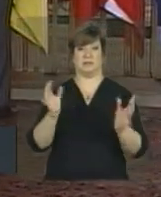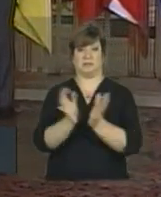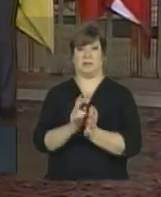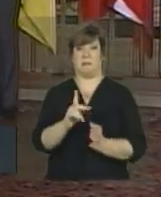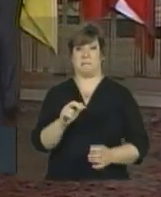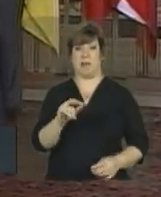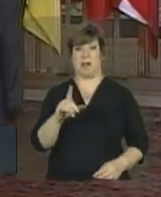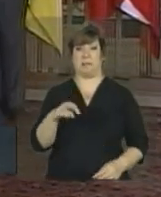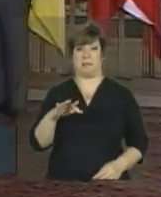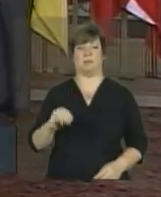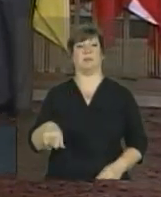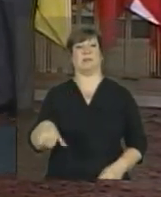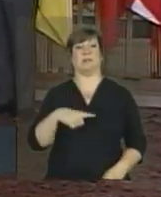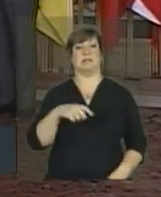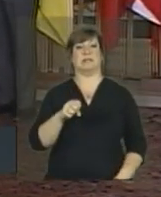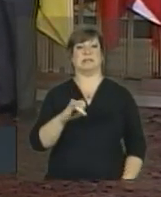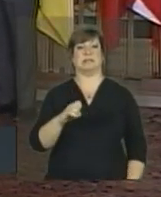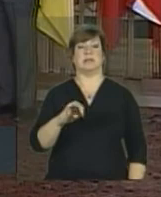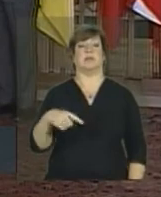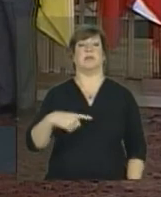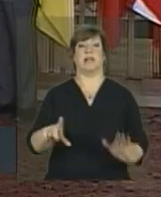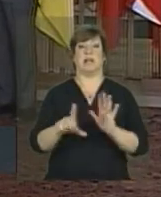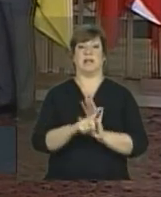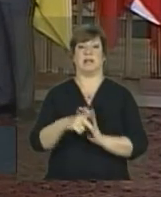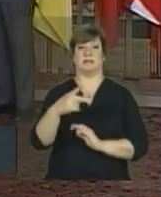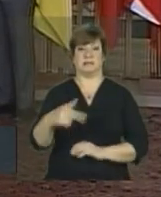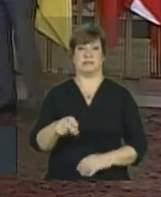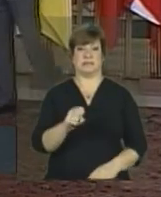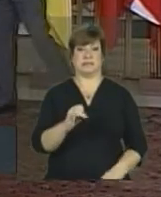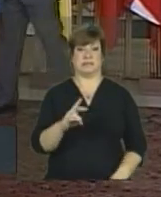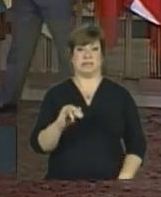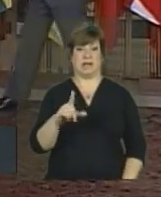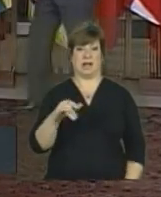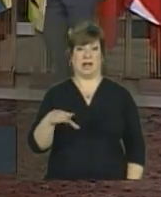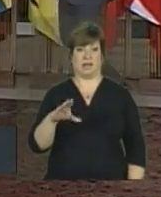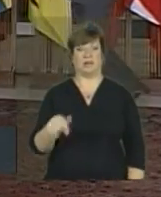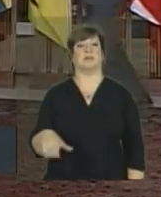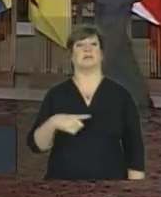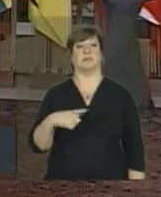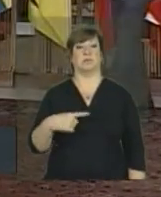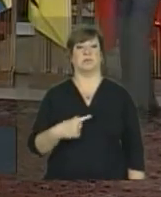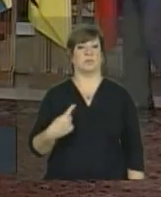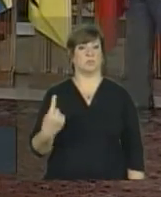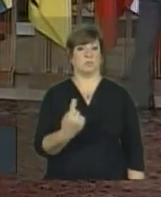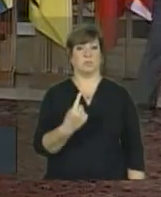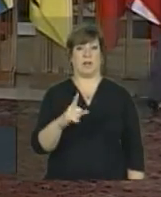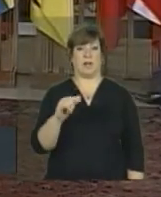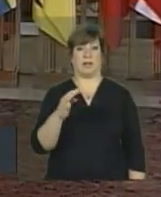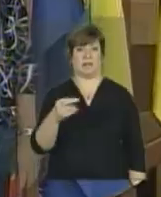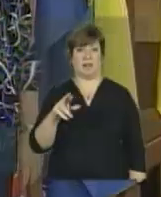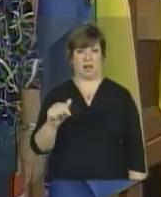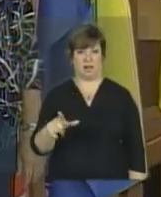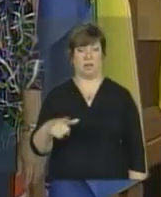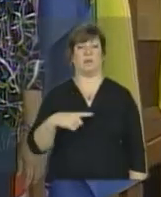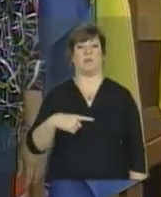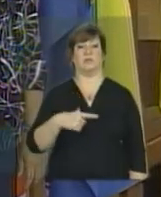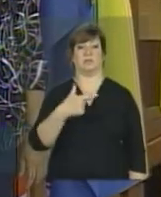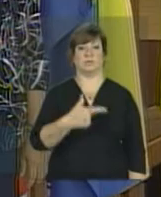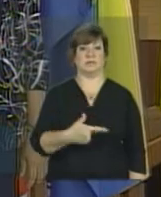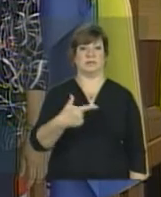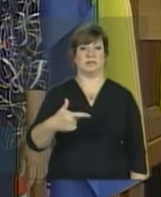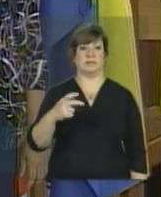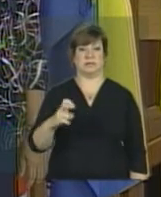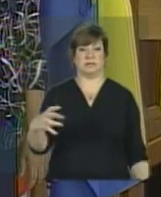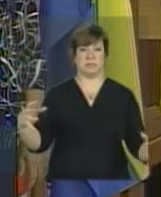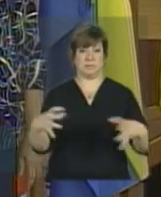parlamento. O sistema legislativo no Sri Lanka é unilateral, com 225